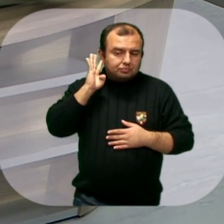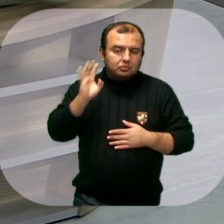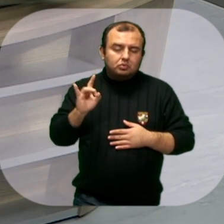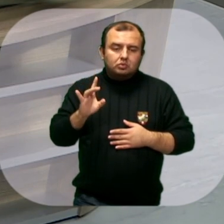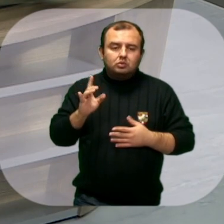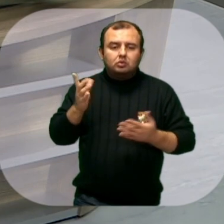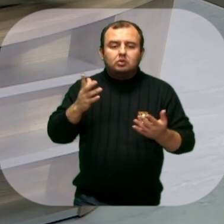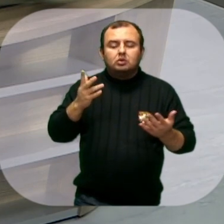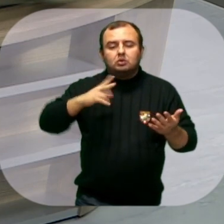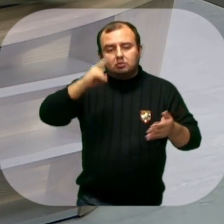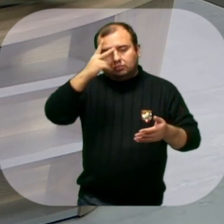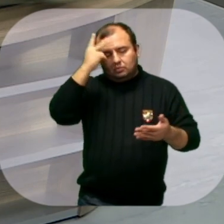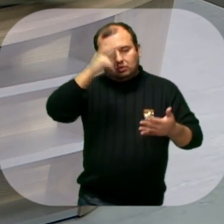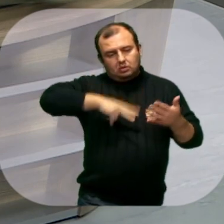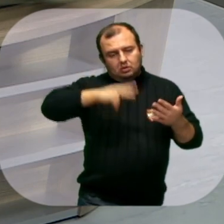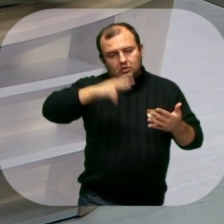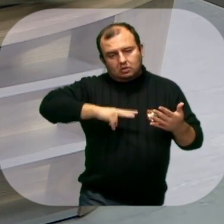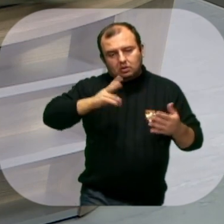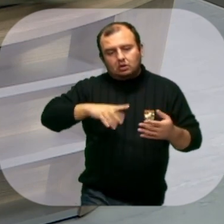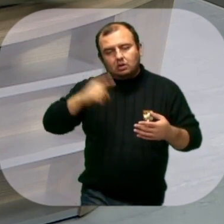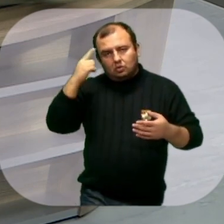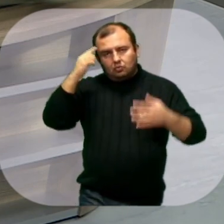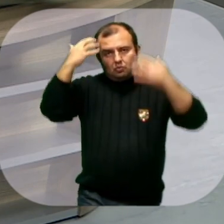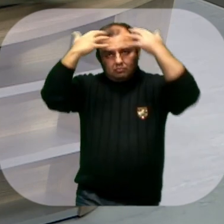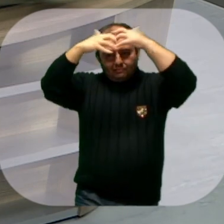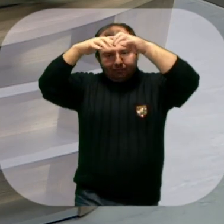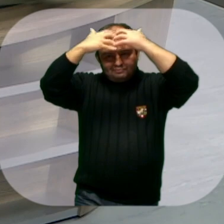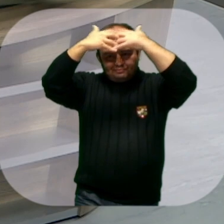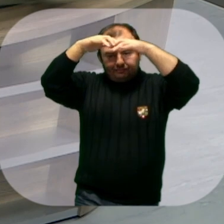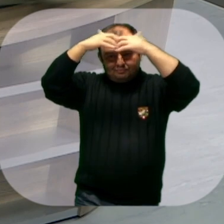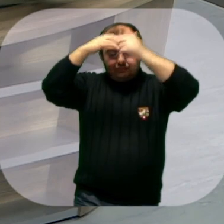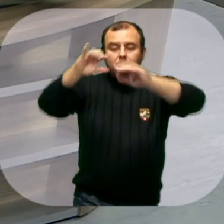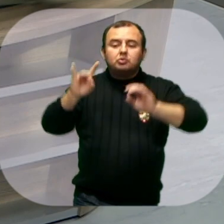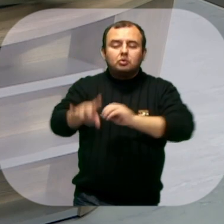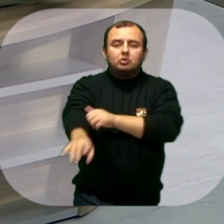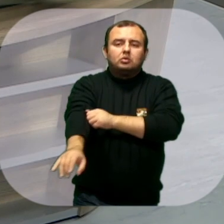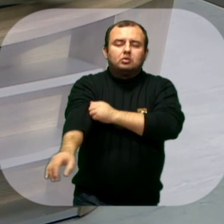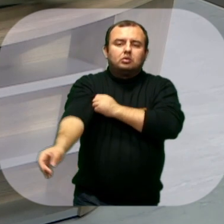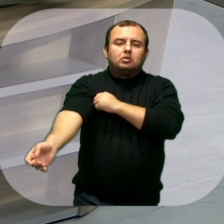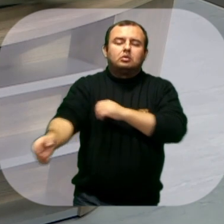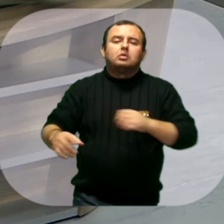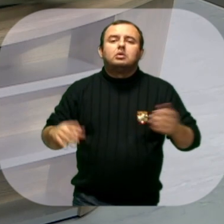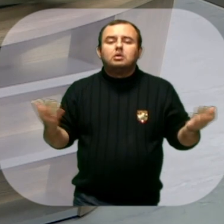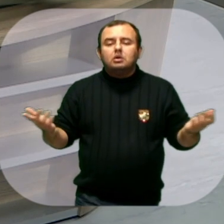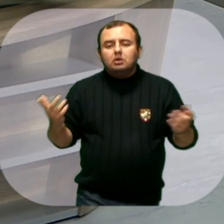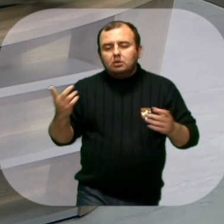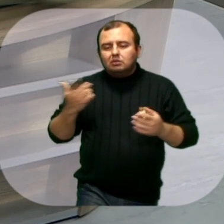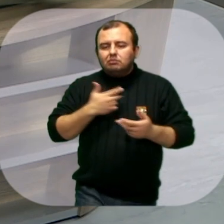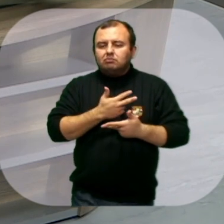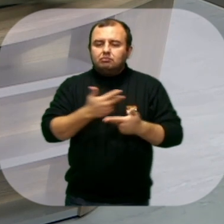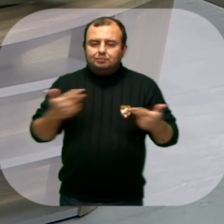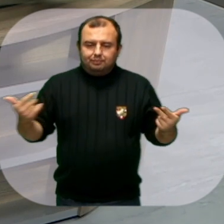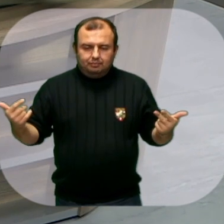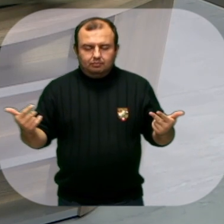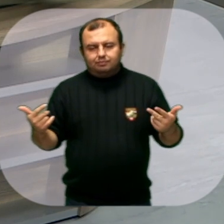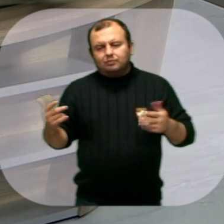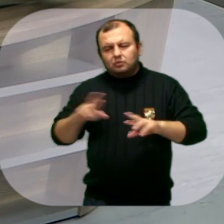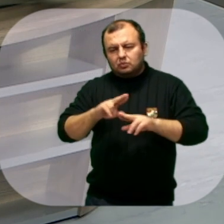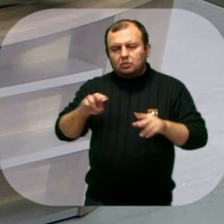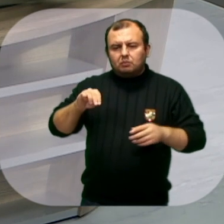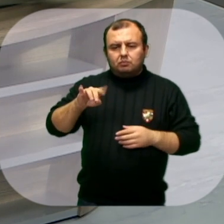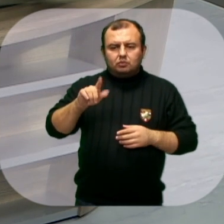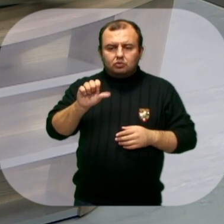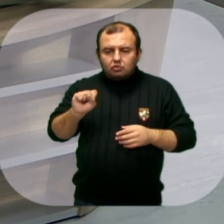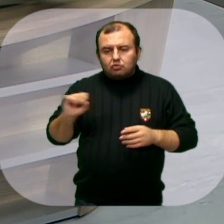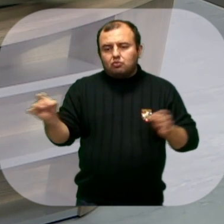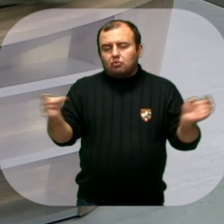que alguém leia para mim, eu vou só internalizando. essas novas mídias, né?